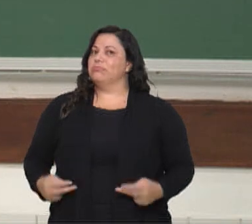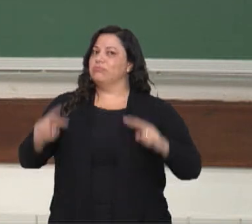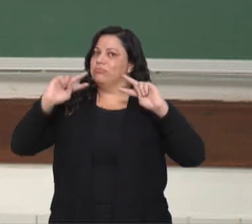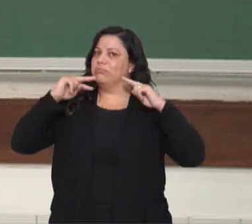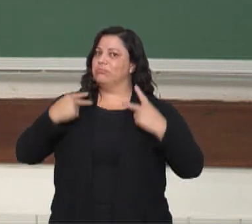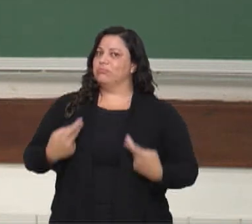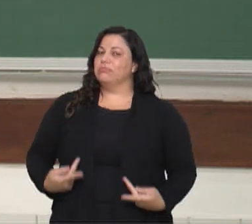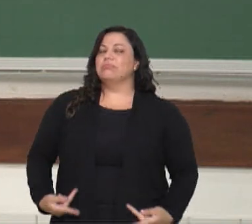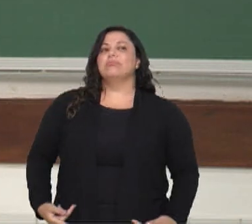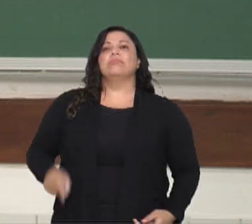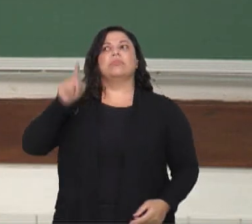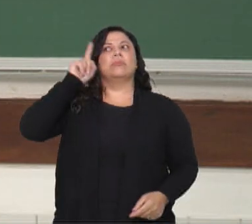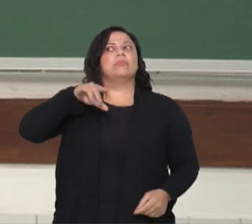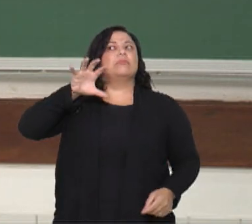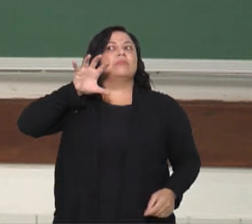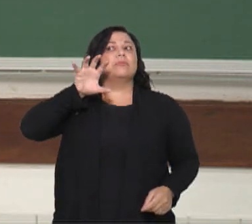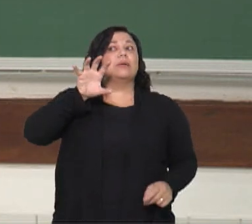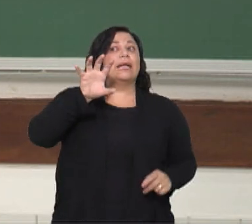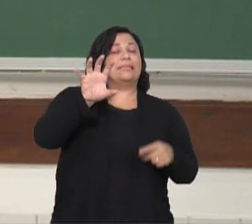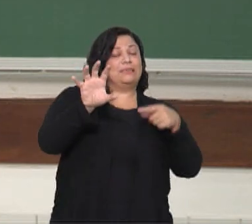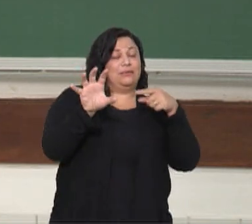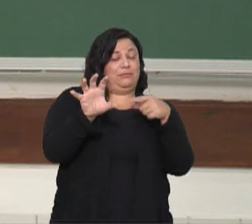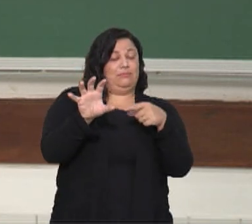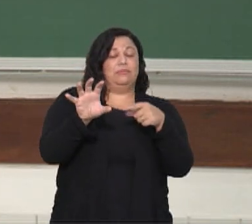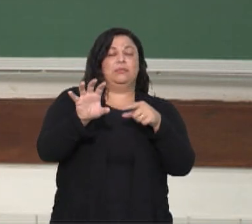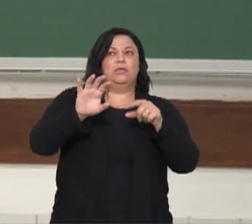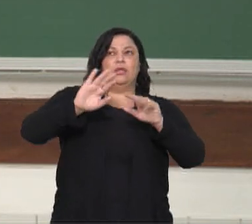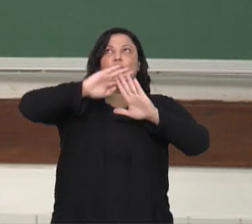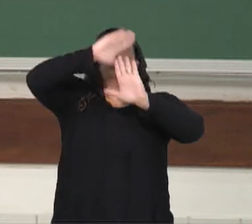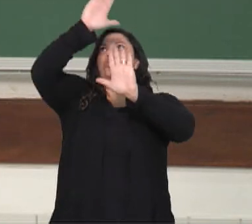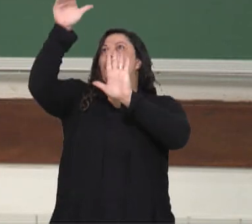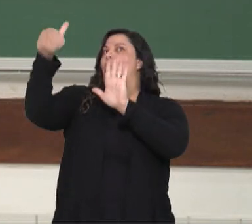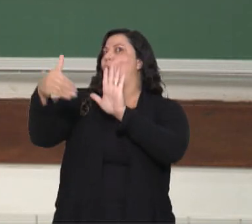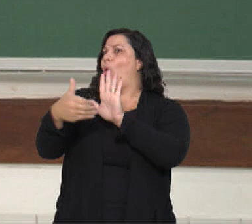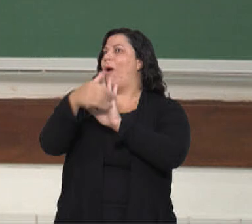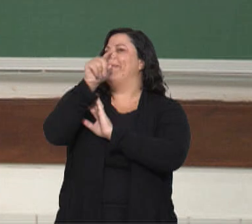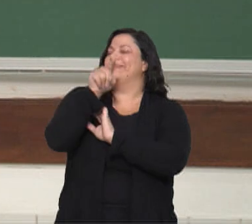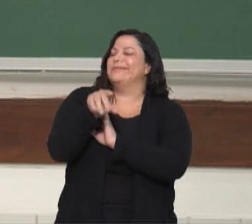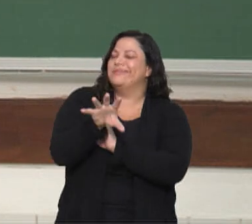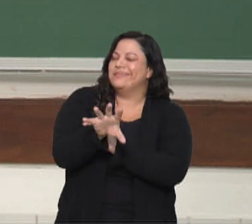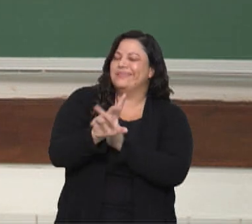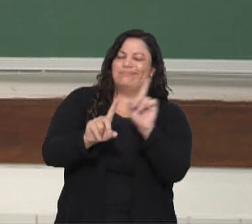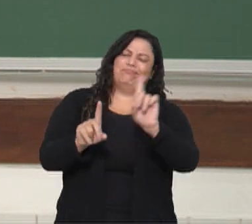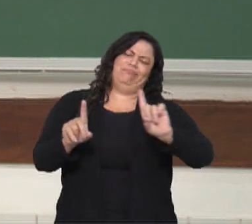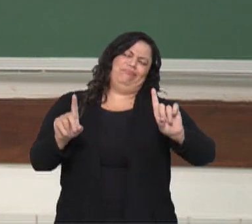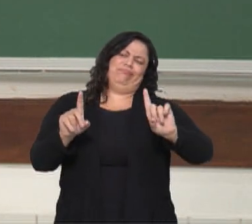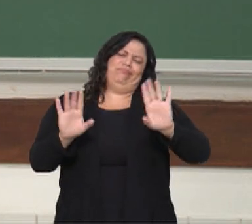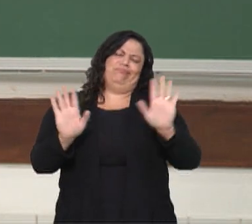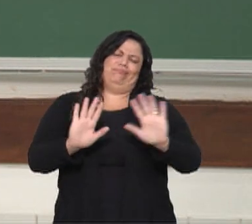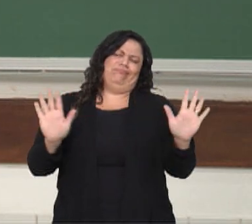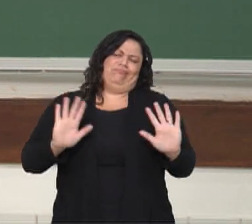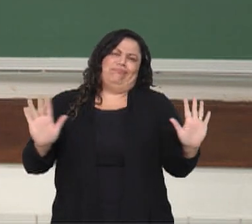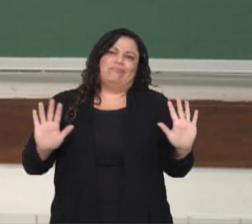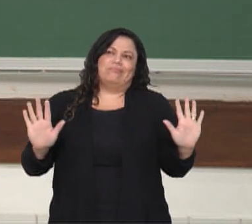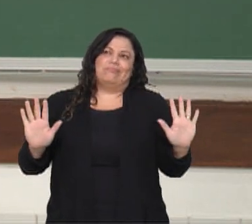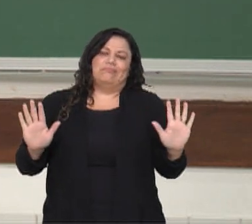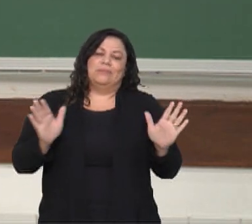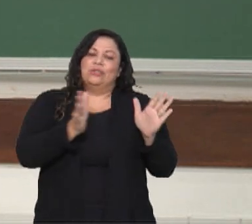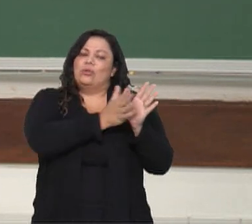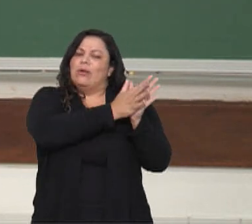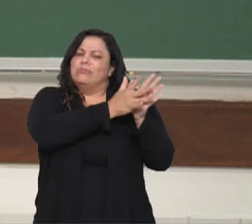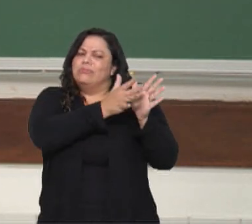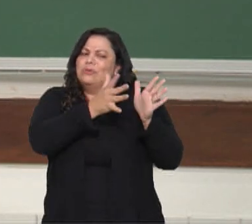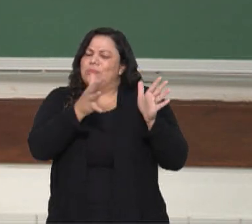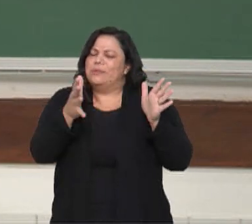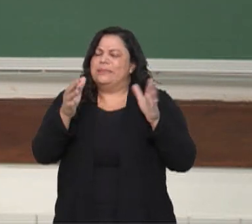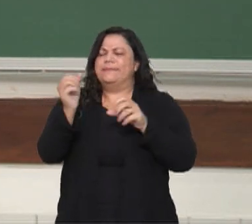era assim, não significa que todos no Neolítico eram assim. Nós estamos dizendo que no período Neolítico, há